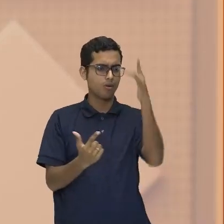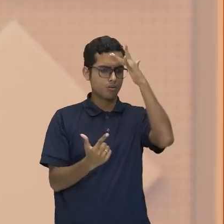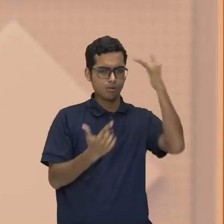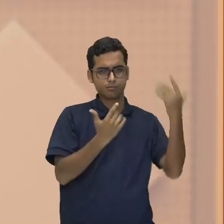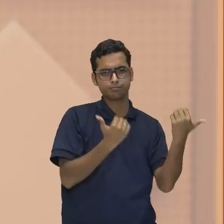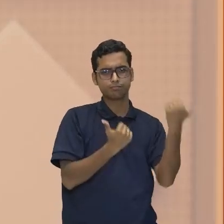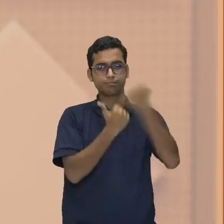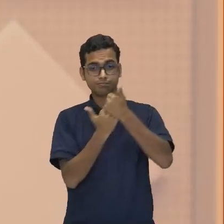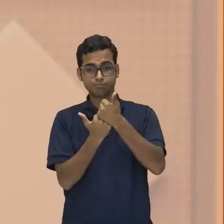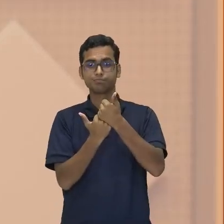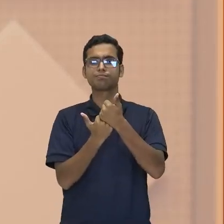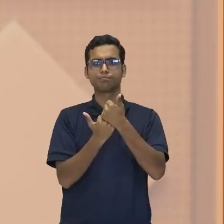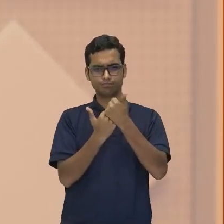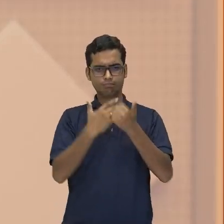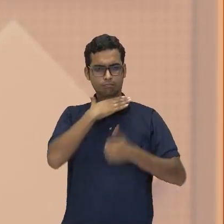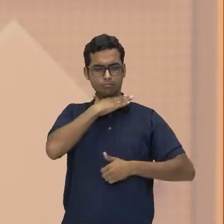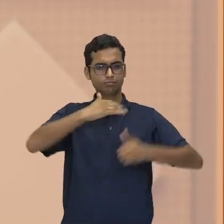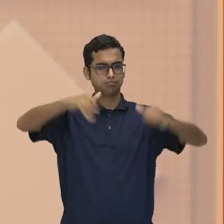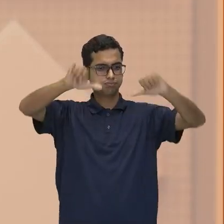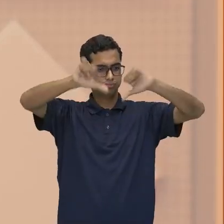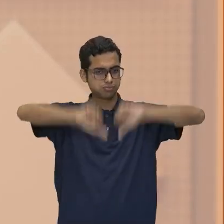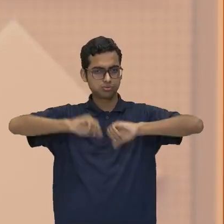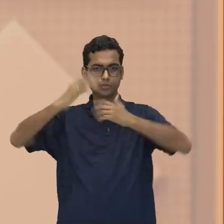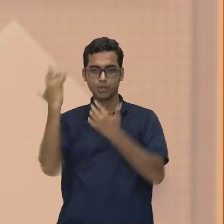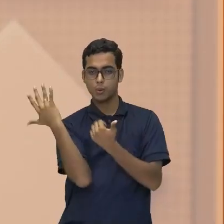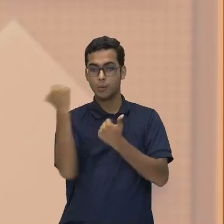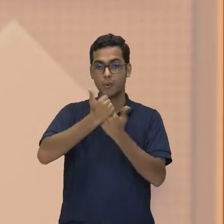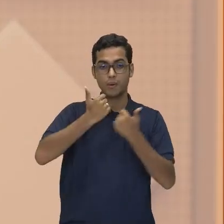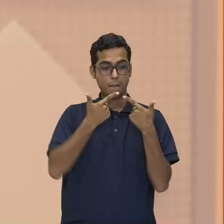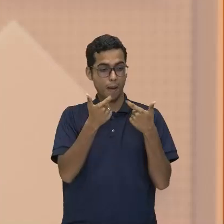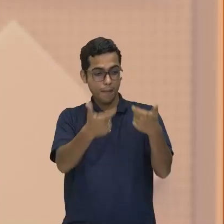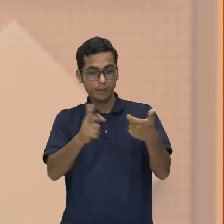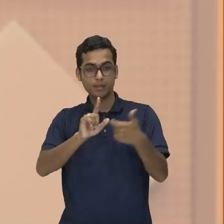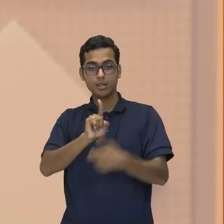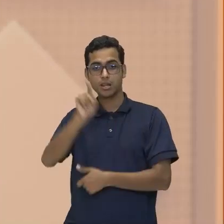crise sucessória, que acabou levando ali um conflito